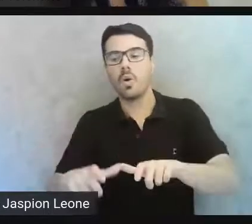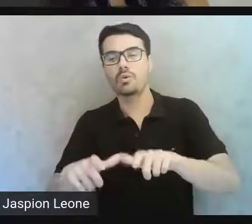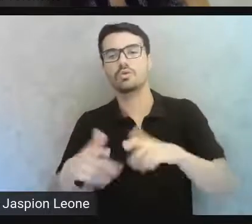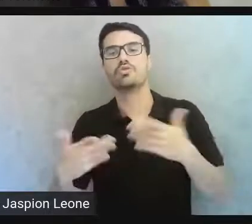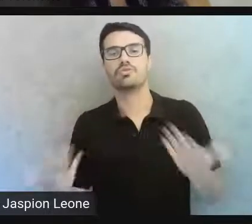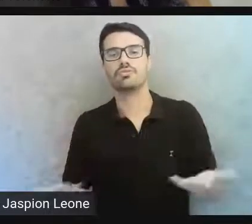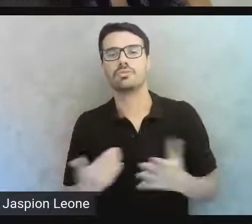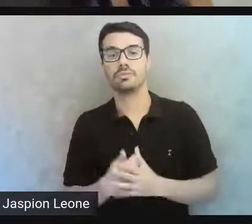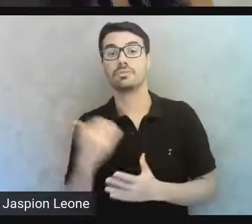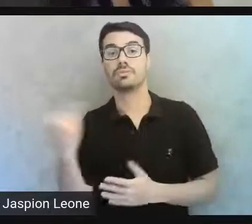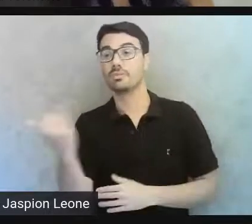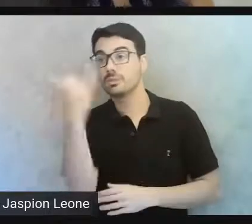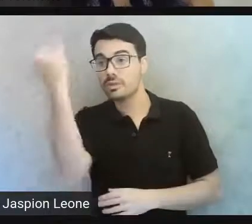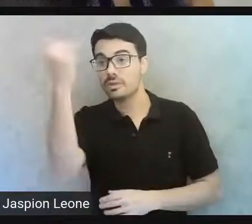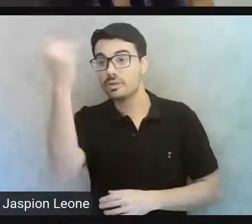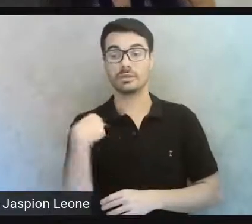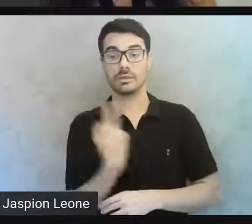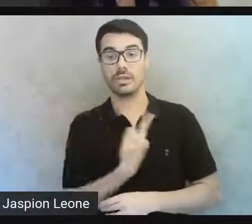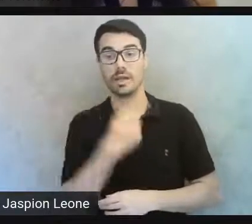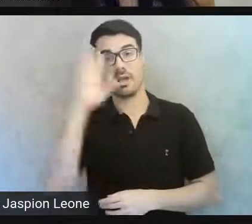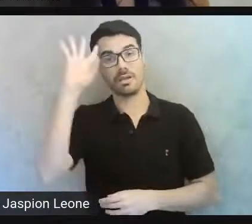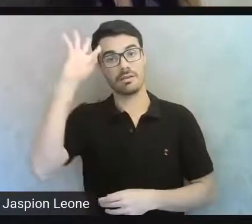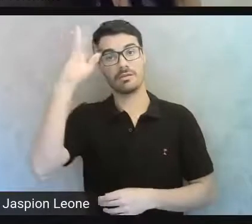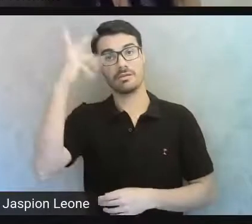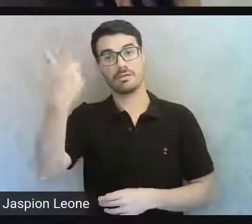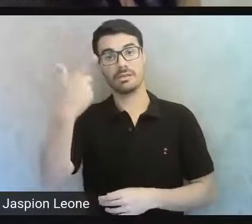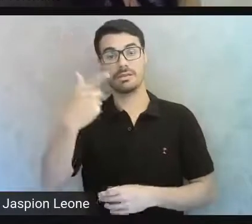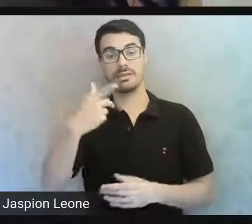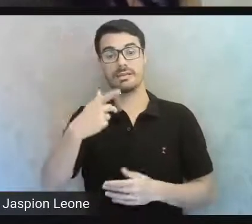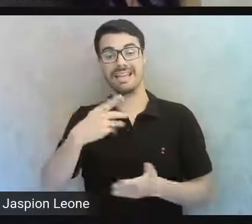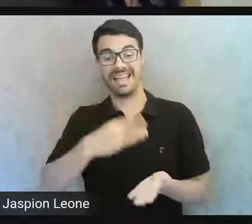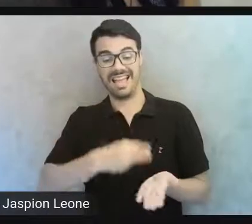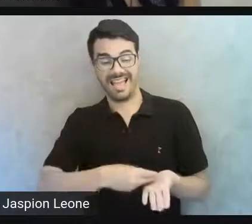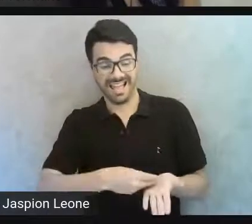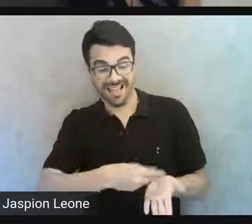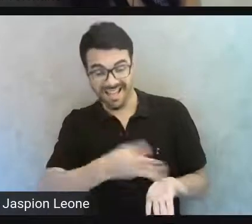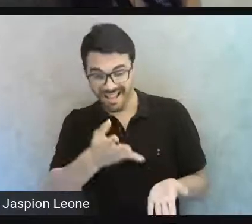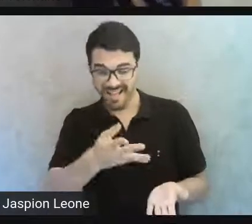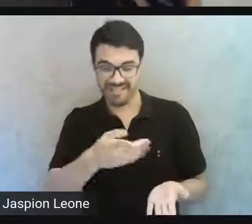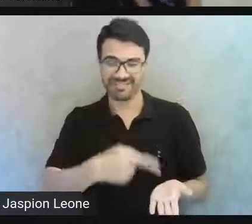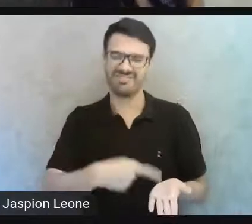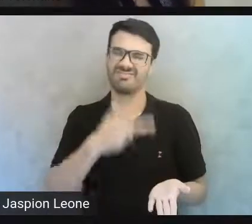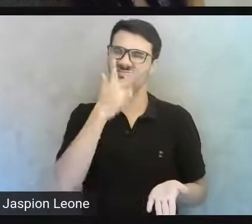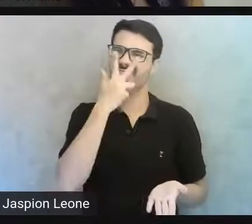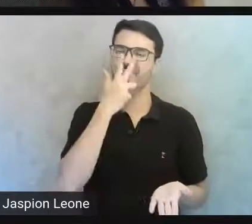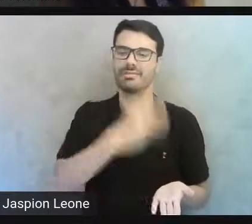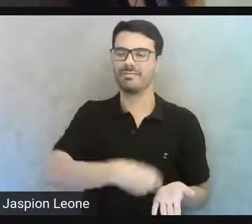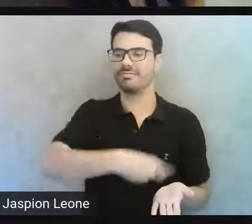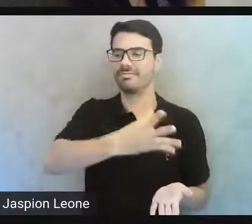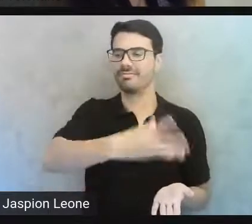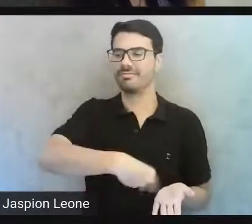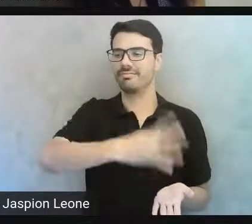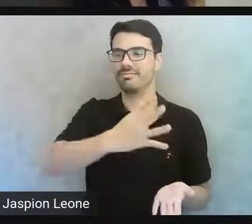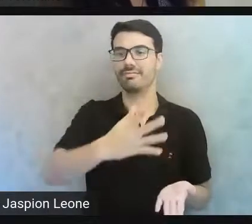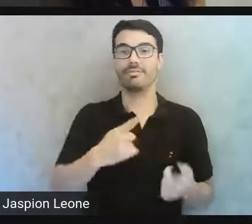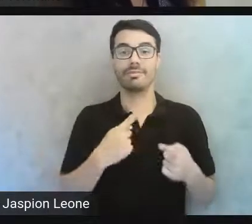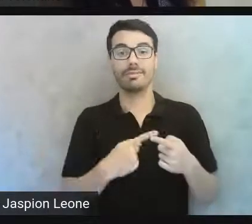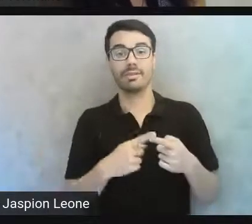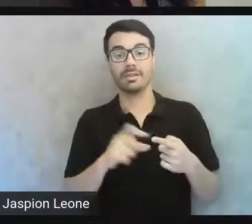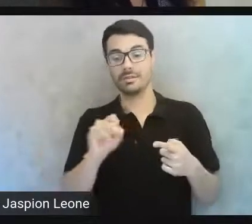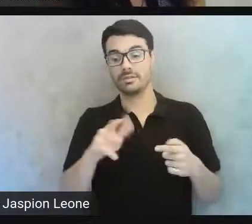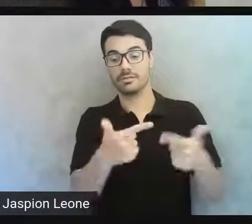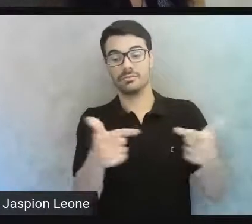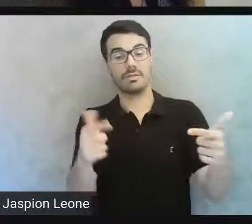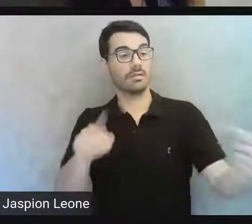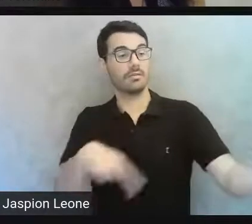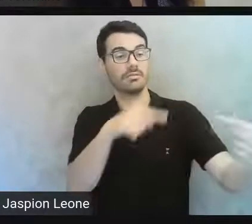importante a gente ir definindo essas coisas para que o gasto ele não seja assim ao acaso, né? Porque se a gente não tem um objetivo, né,